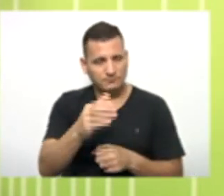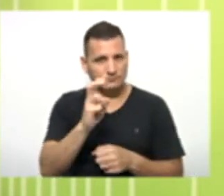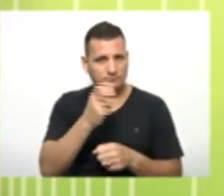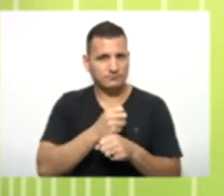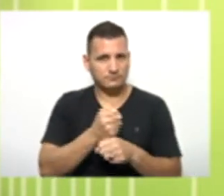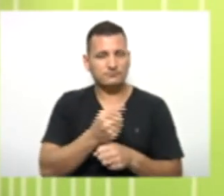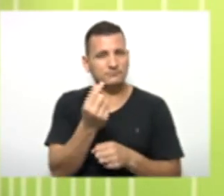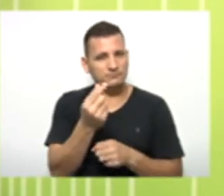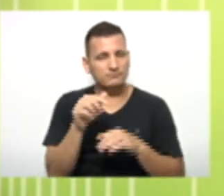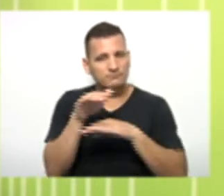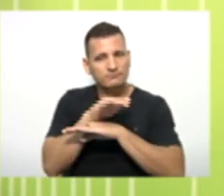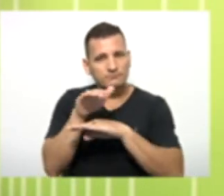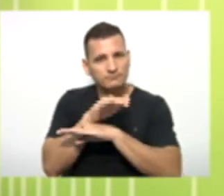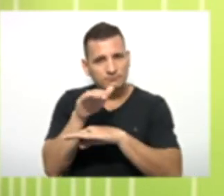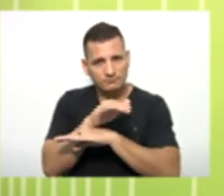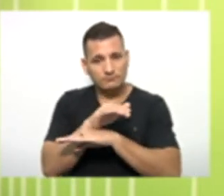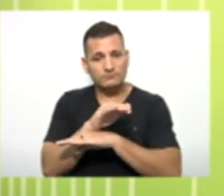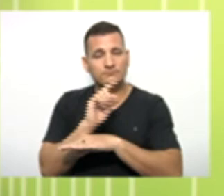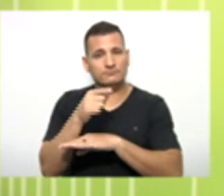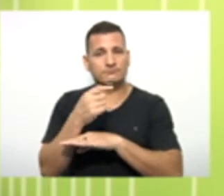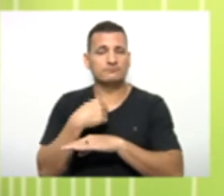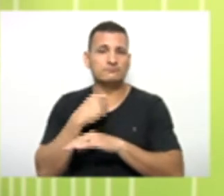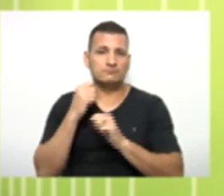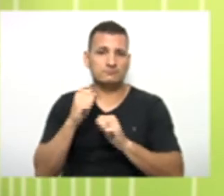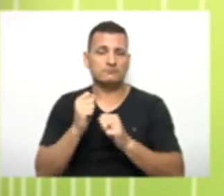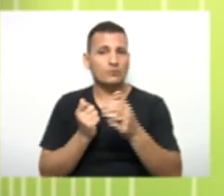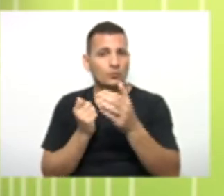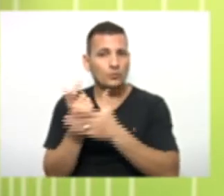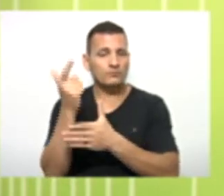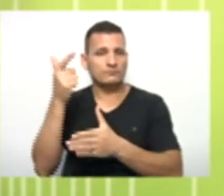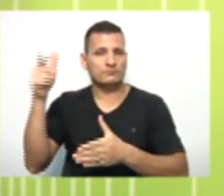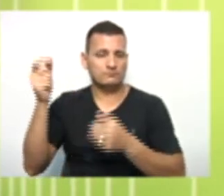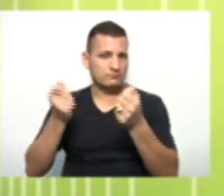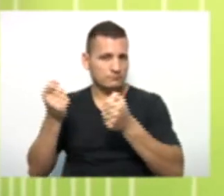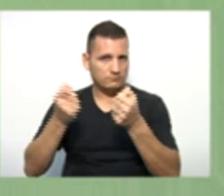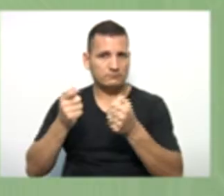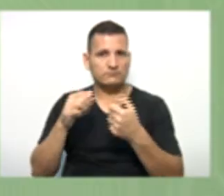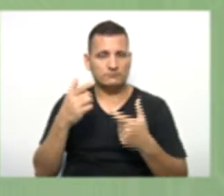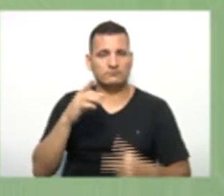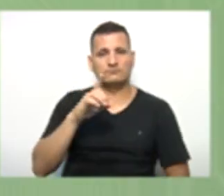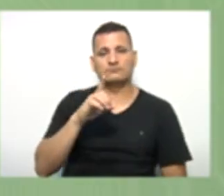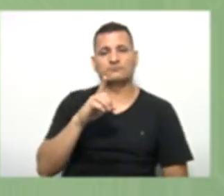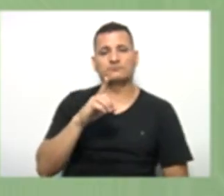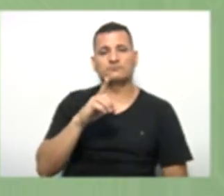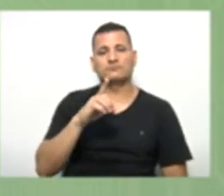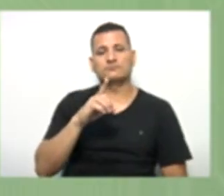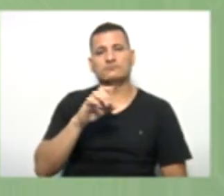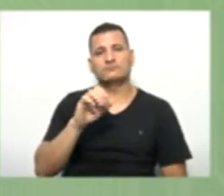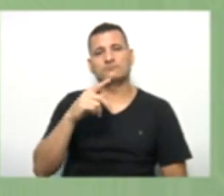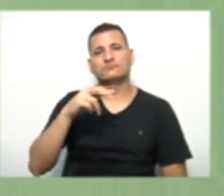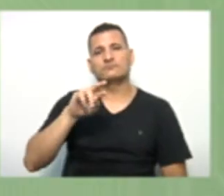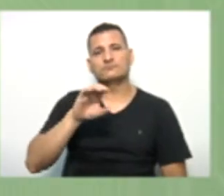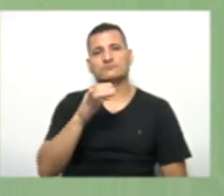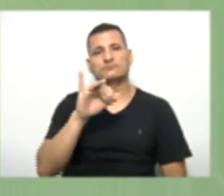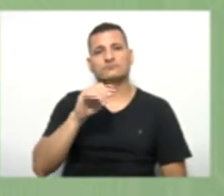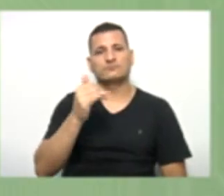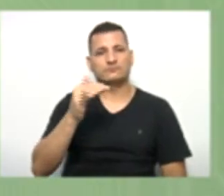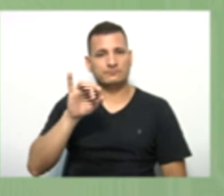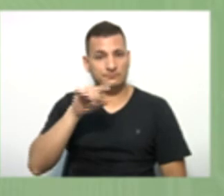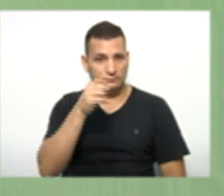uma poupancinha, eu possa comprar outro veículo. Então, é chamado de despesas com